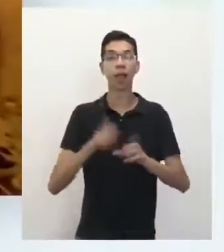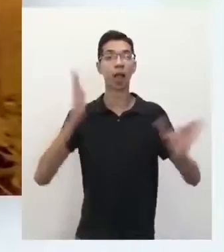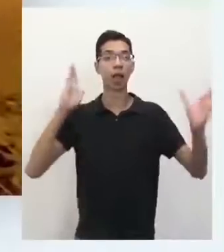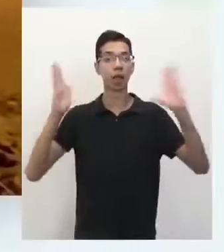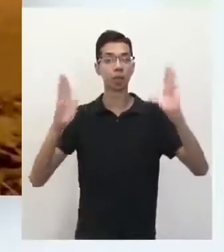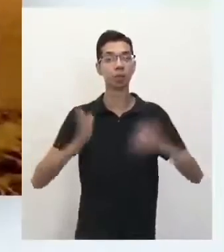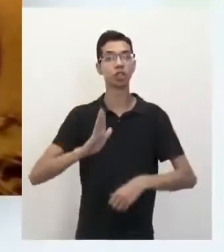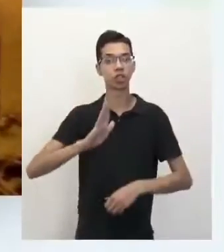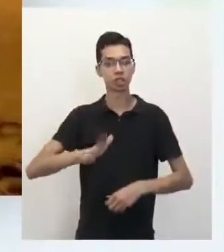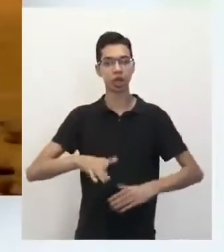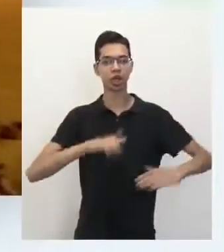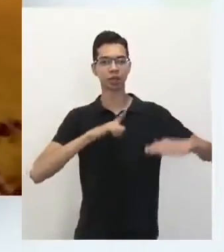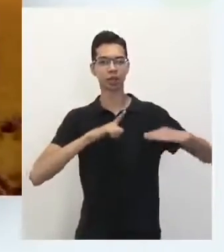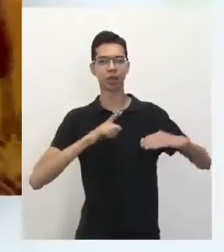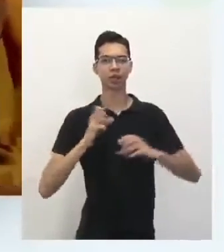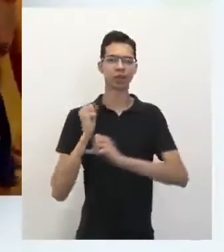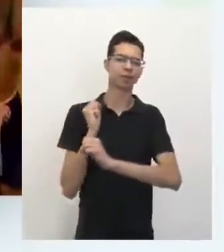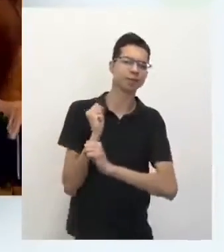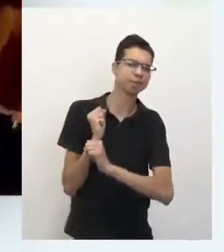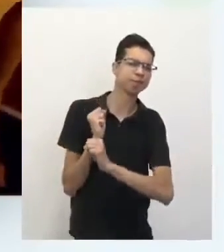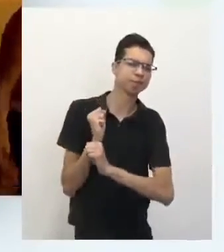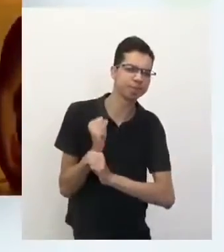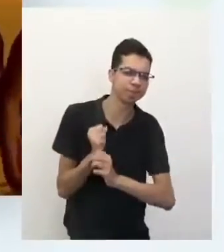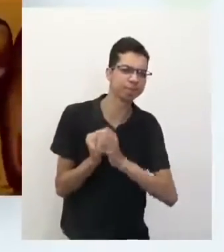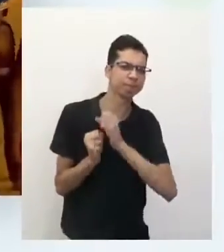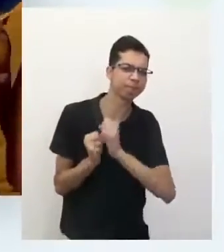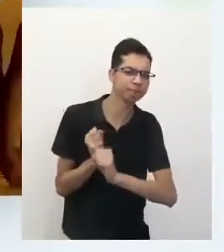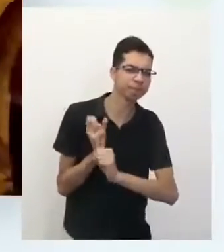Treinou bem forte. Como é que é isso? Sim, a nossa